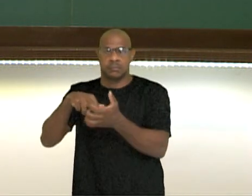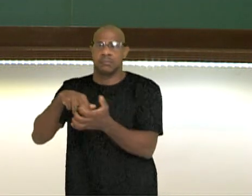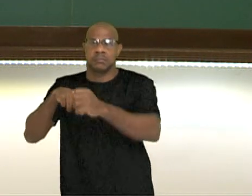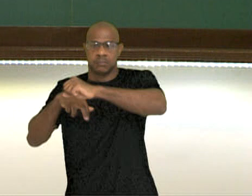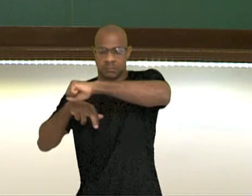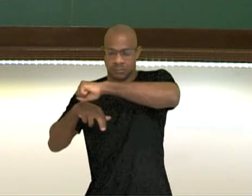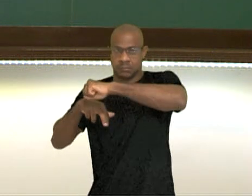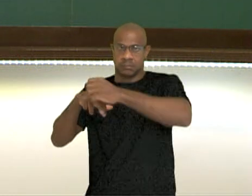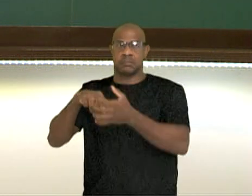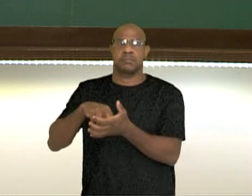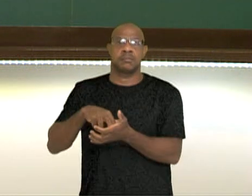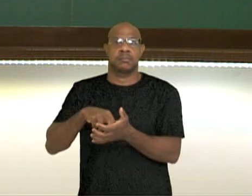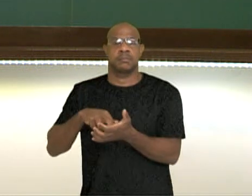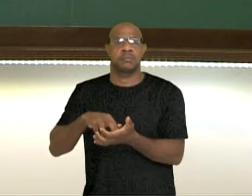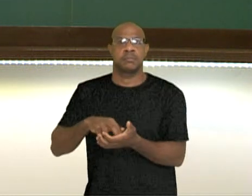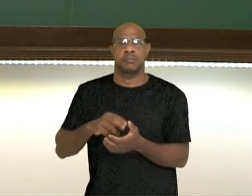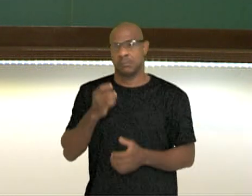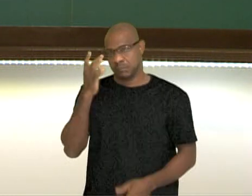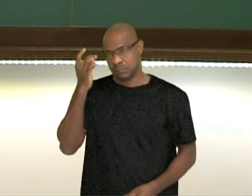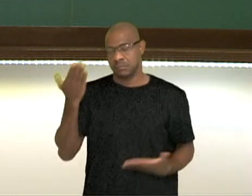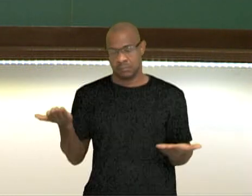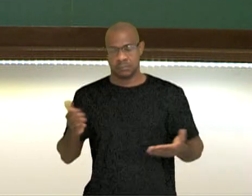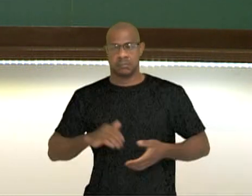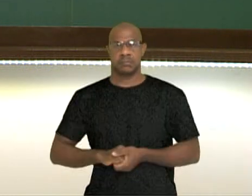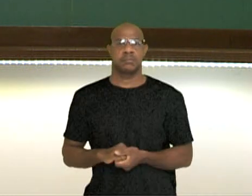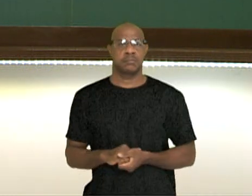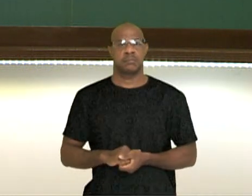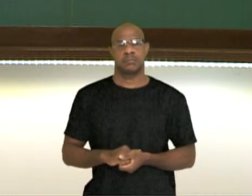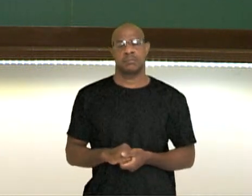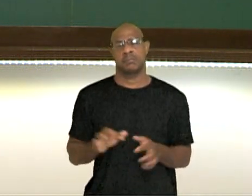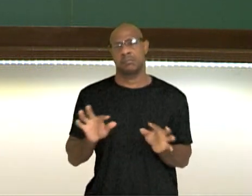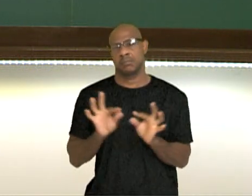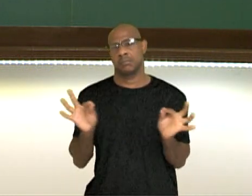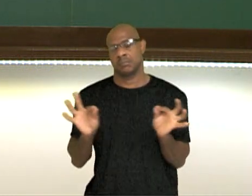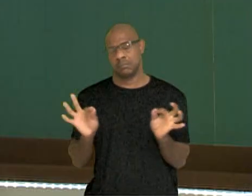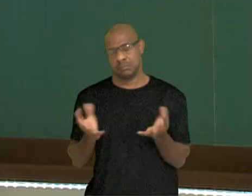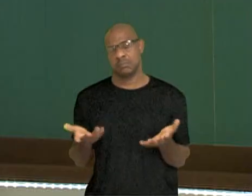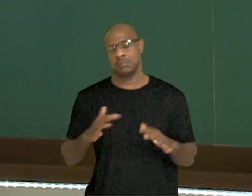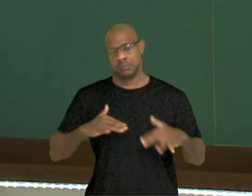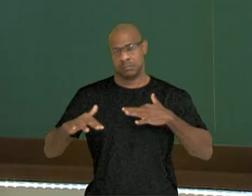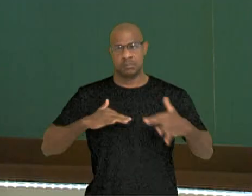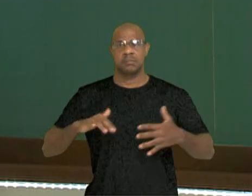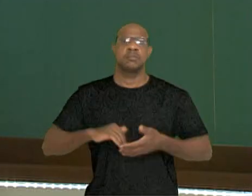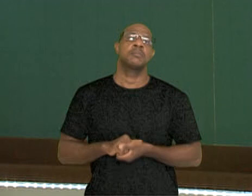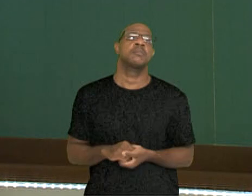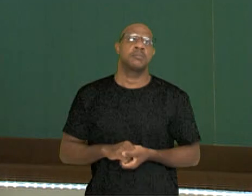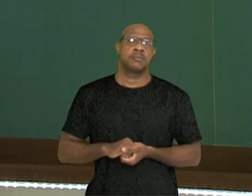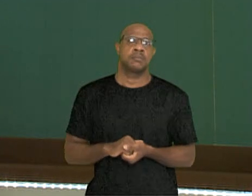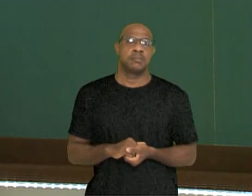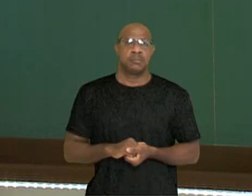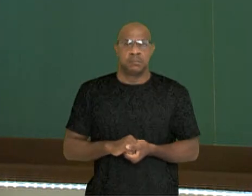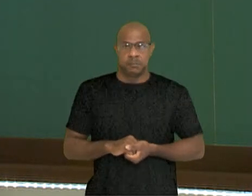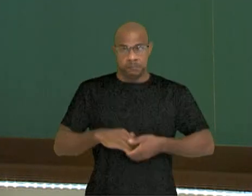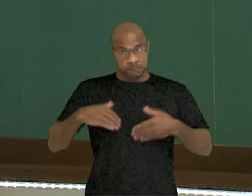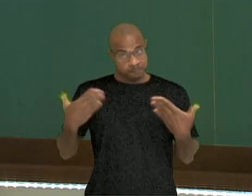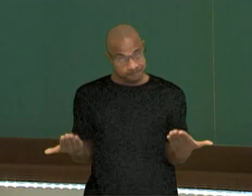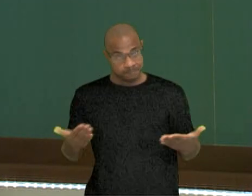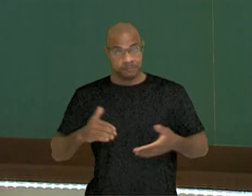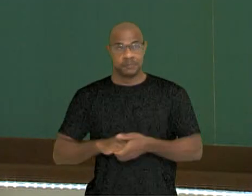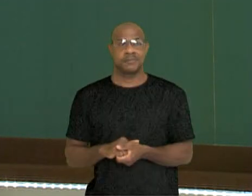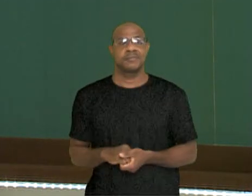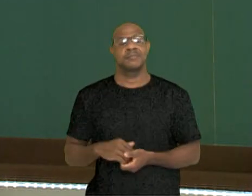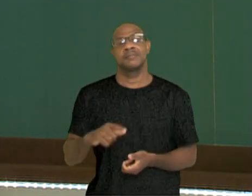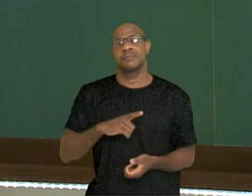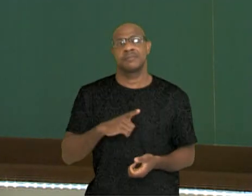base. Beleza? Fácil, né? Bem simples esse movimento. Então, recuo para a esquerda, eu já